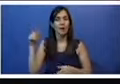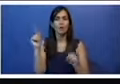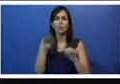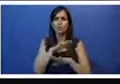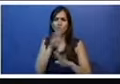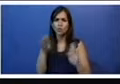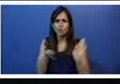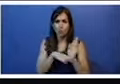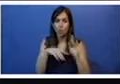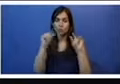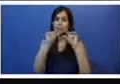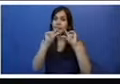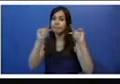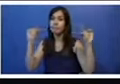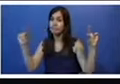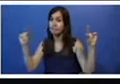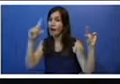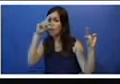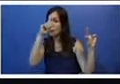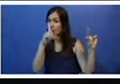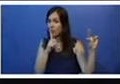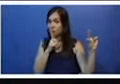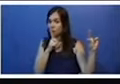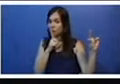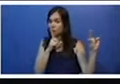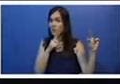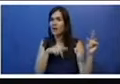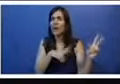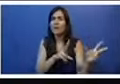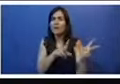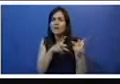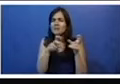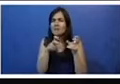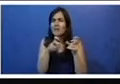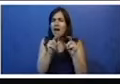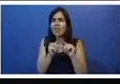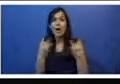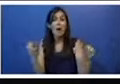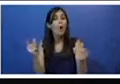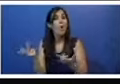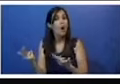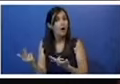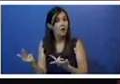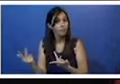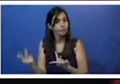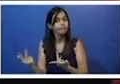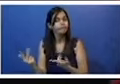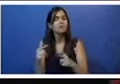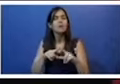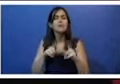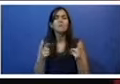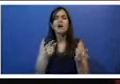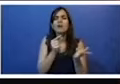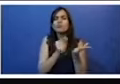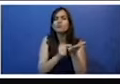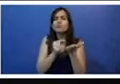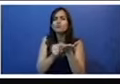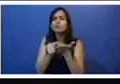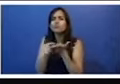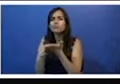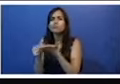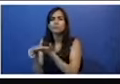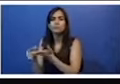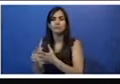referência em amarelo percebam que aqui é o mesmo tamanho e aqui é o mesmo tamanho o que muda